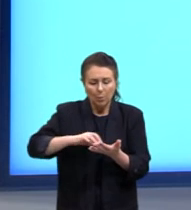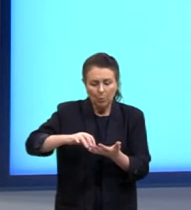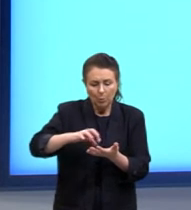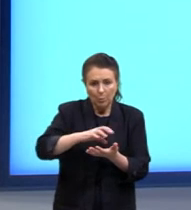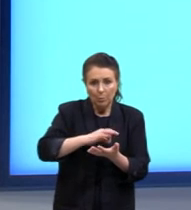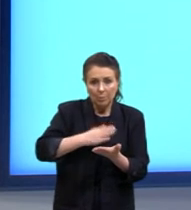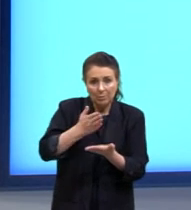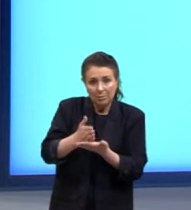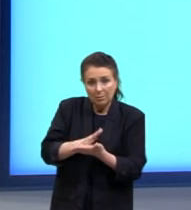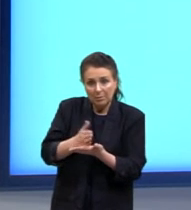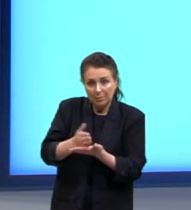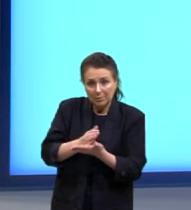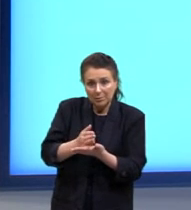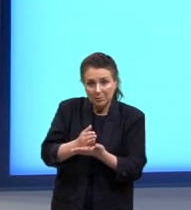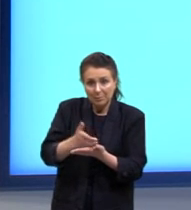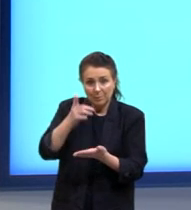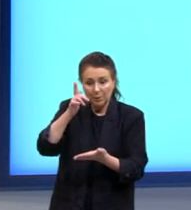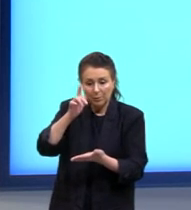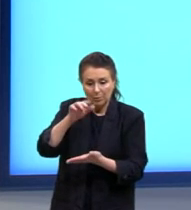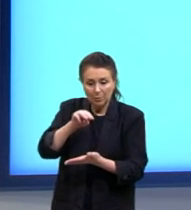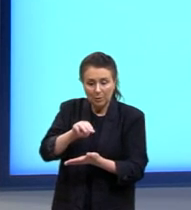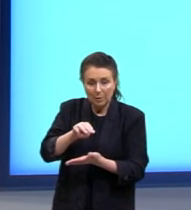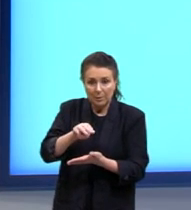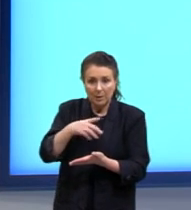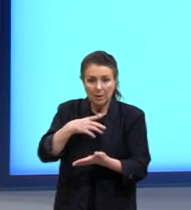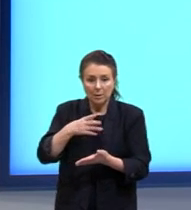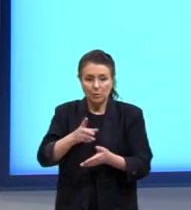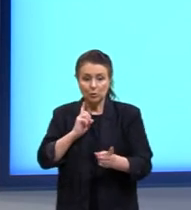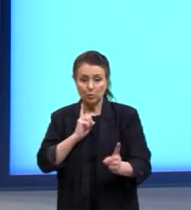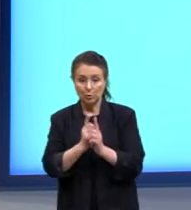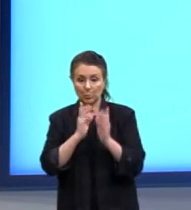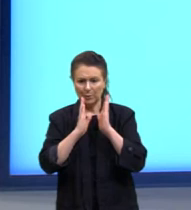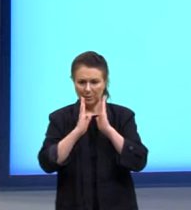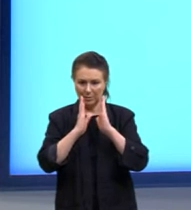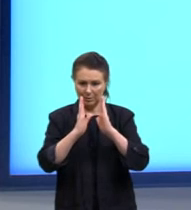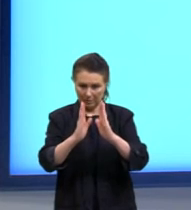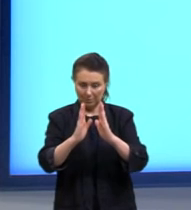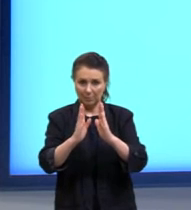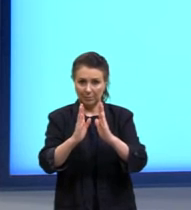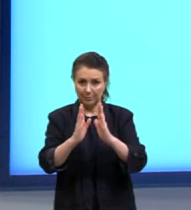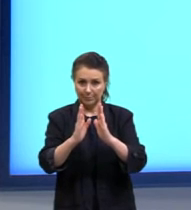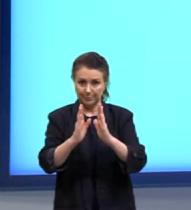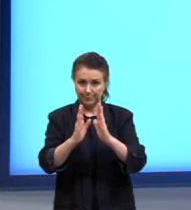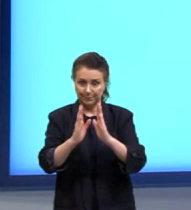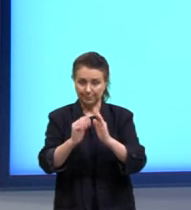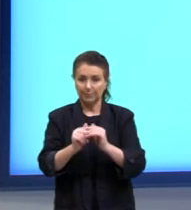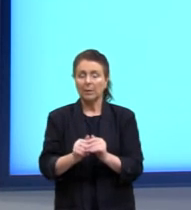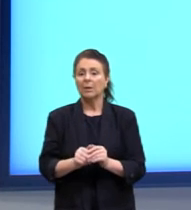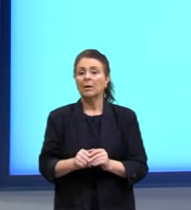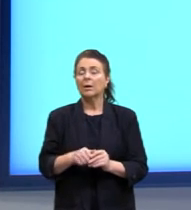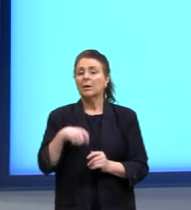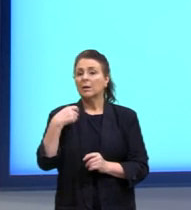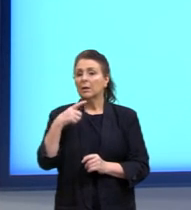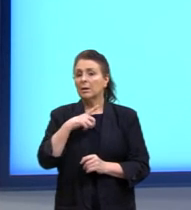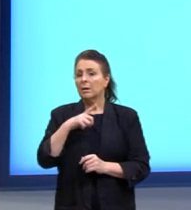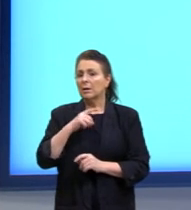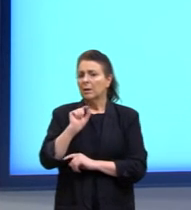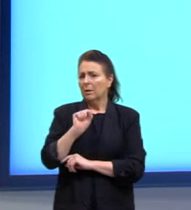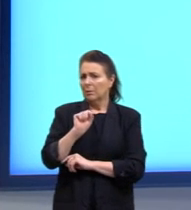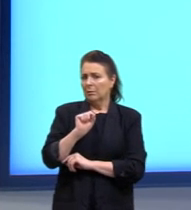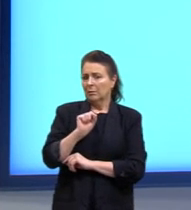para chegar naquele m e ver o intervalo em que ele se encaixa nesse caso o que que nós teríamos